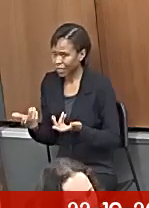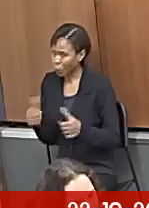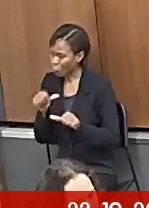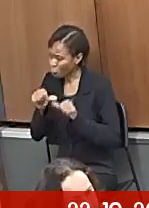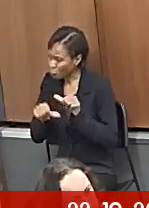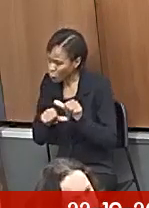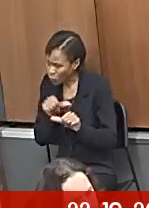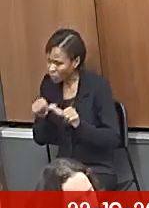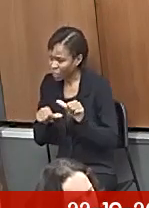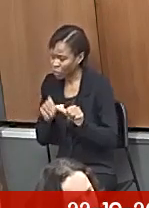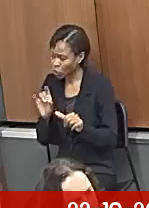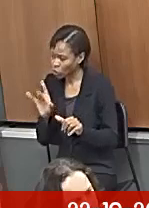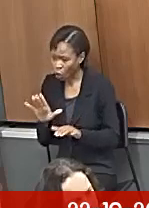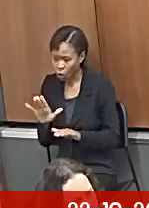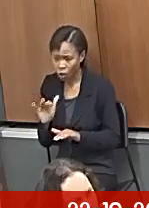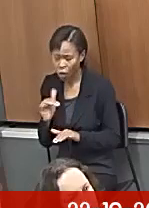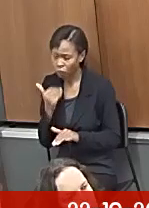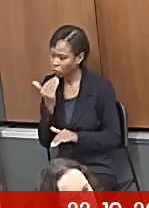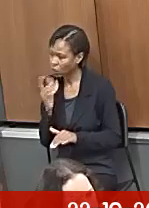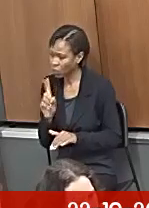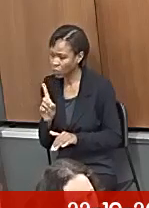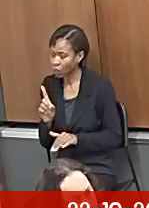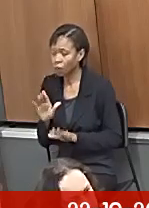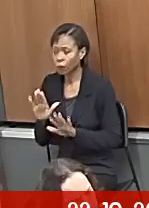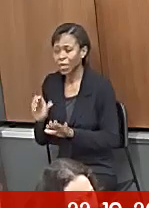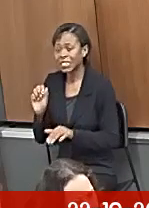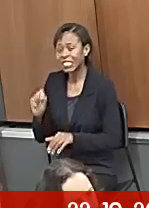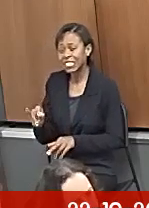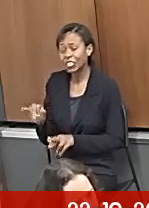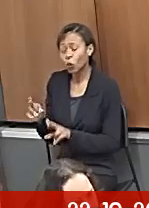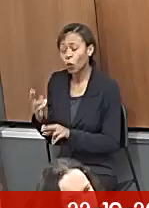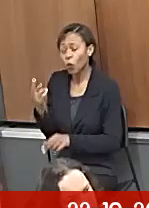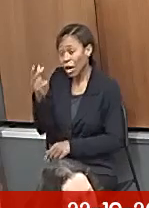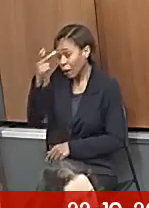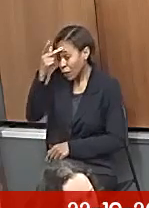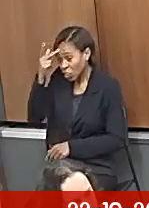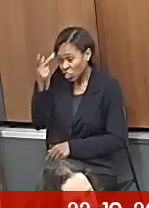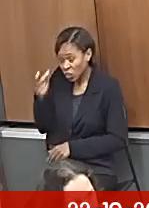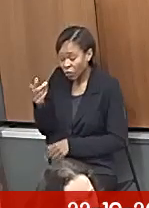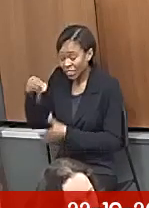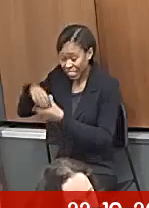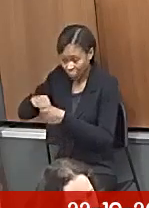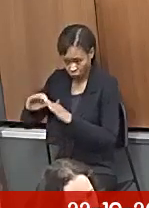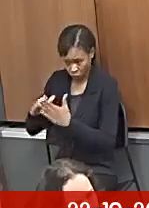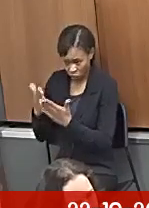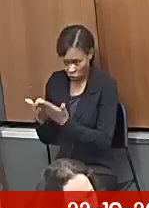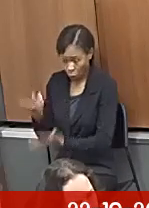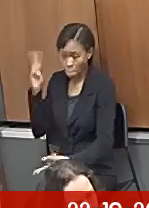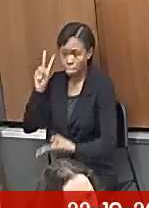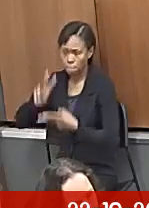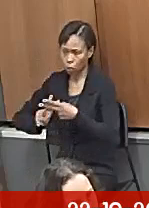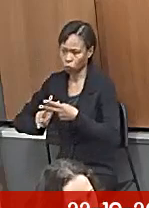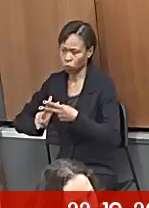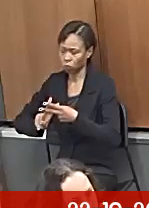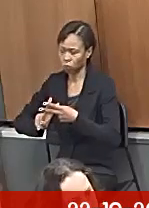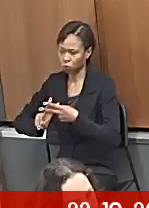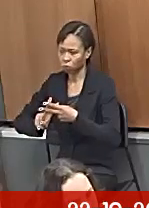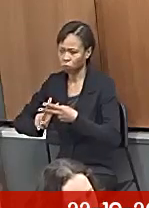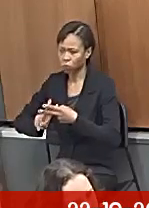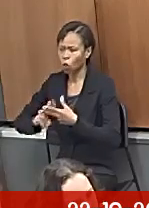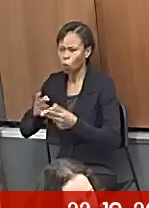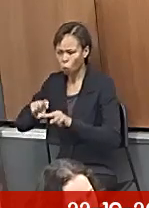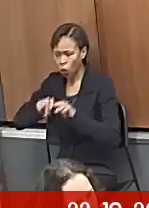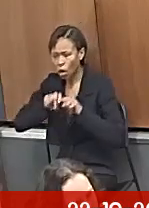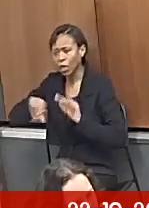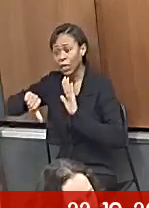mudar a situação quando algum responsável por uma escola desse for preso, em flagrante, por crime